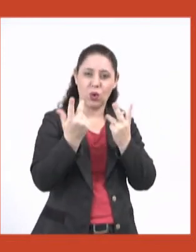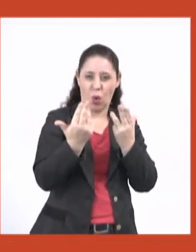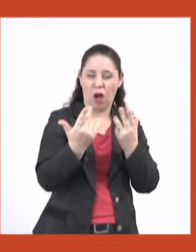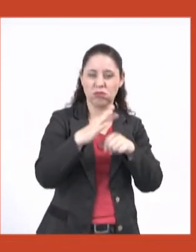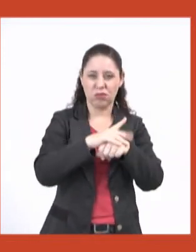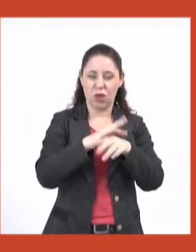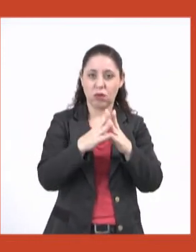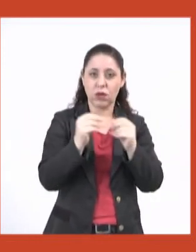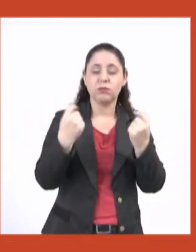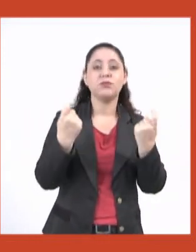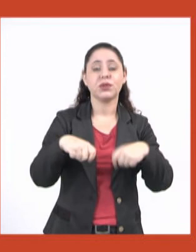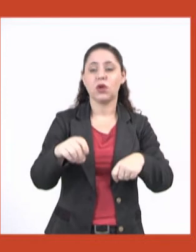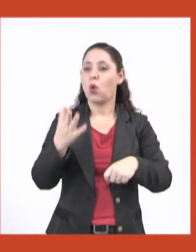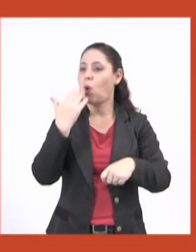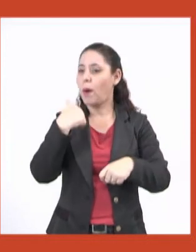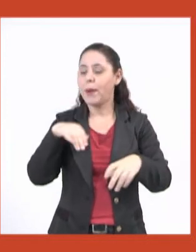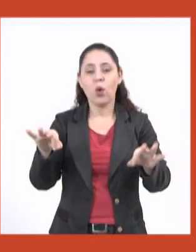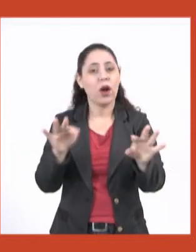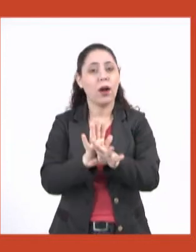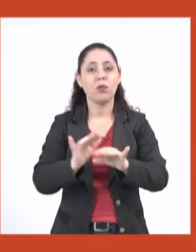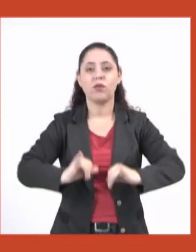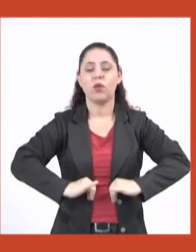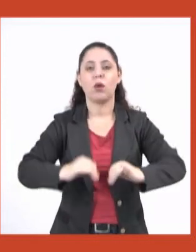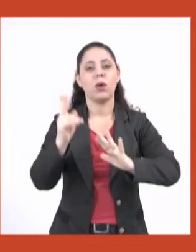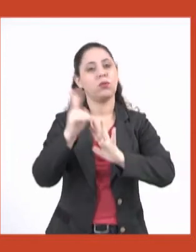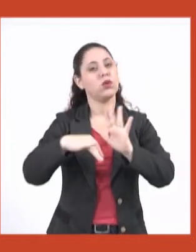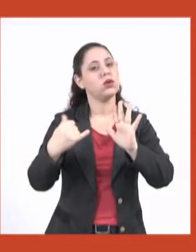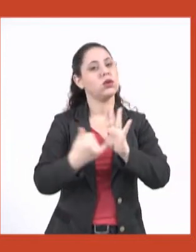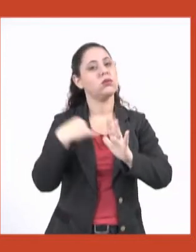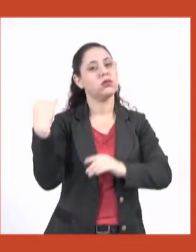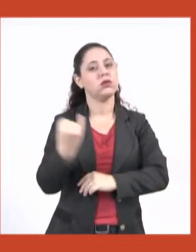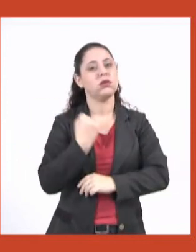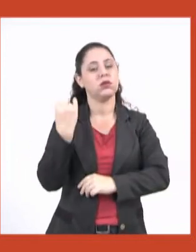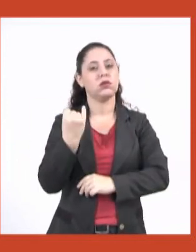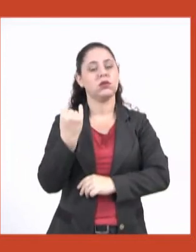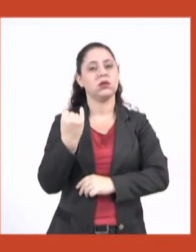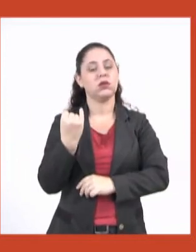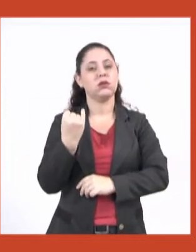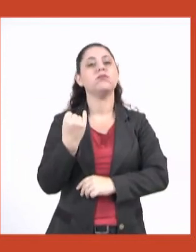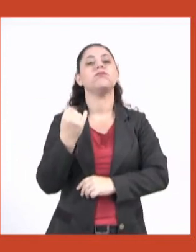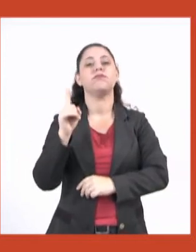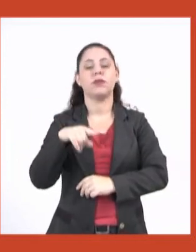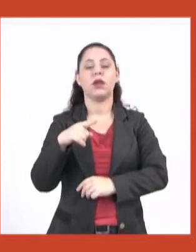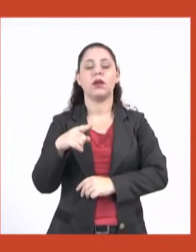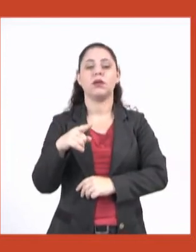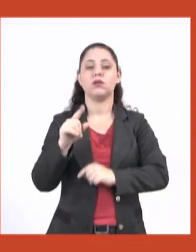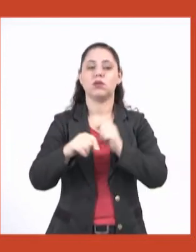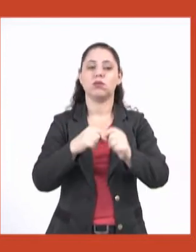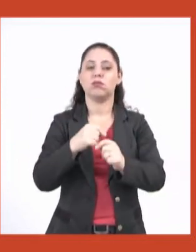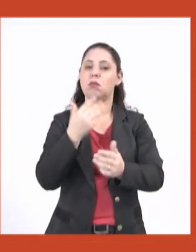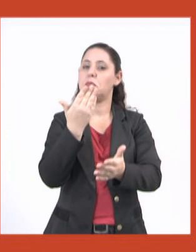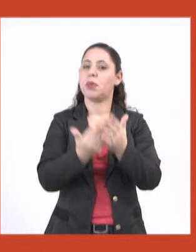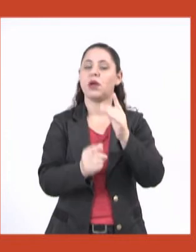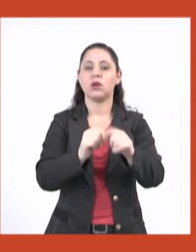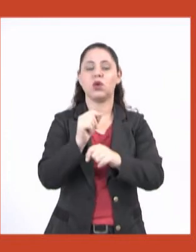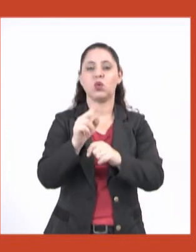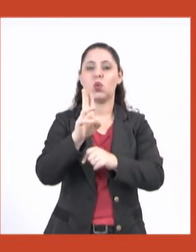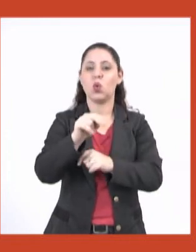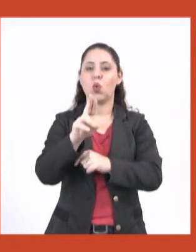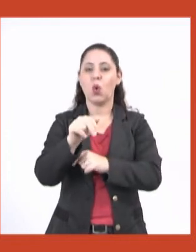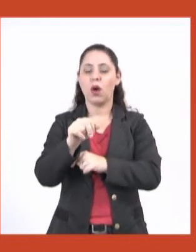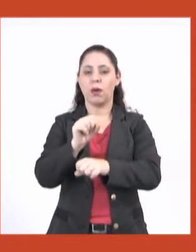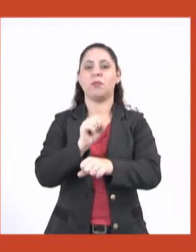ser um programa constante, um programa totalmente íntegro, que a gente não perca o controle desse programa de forma